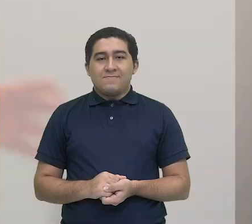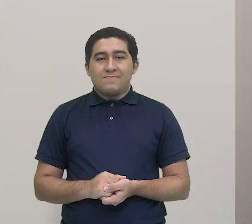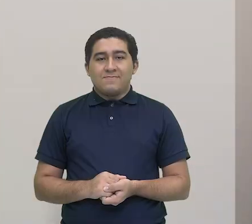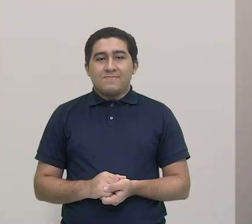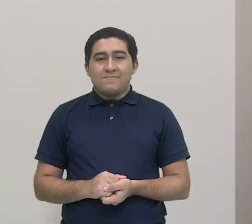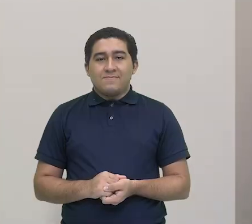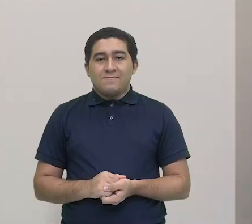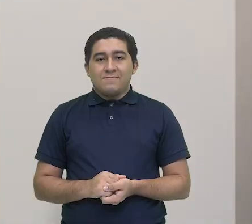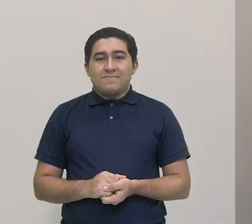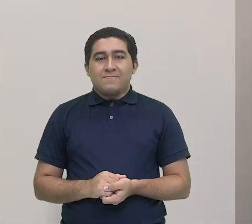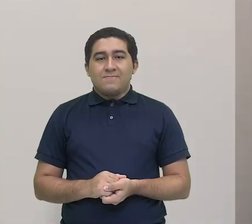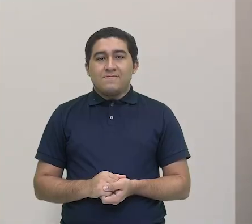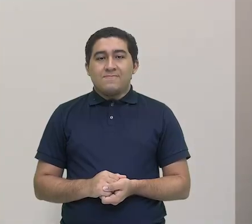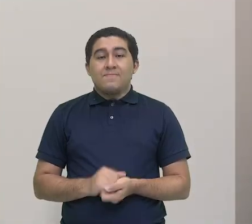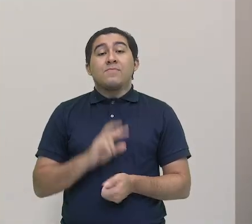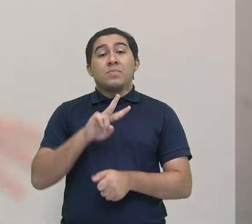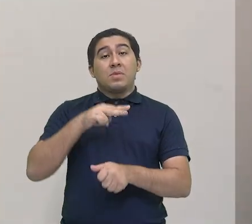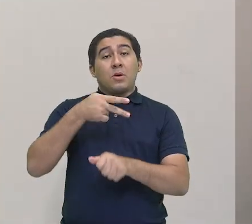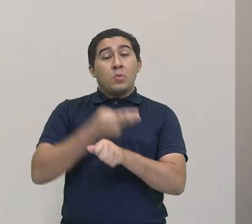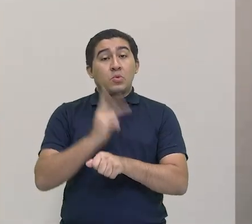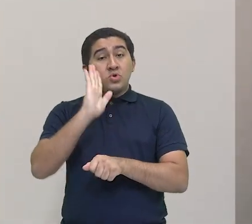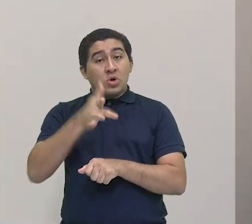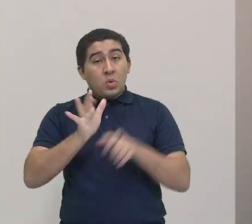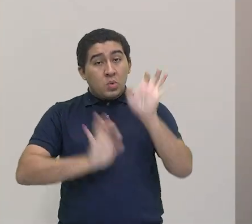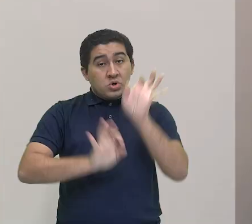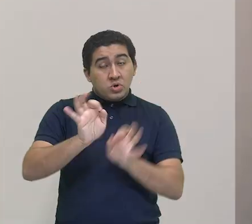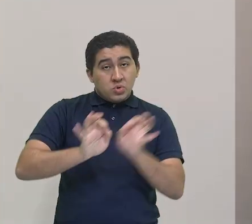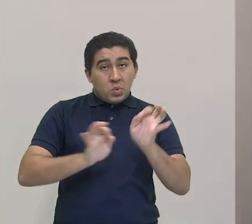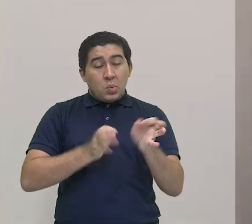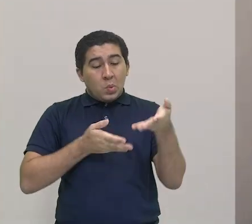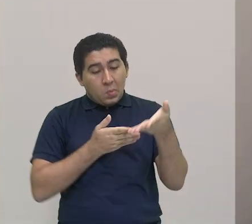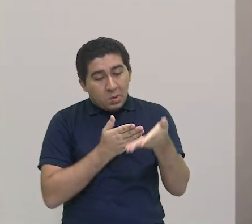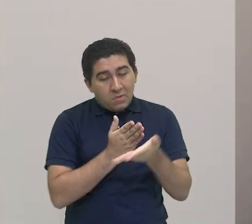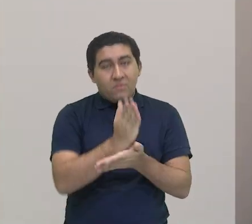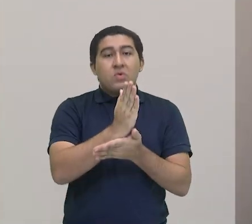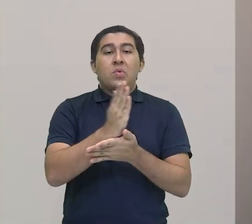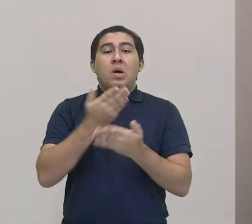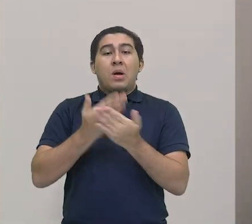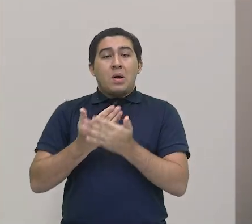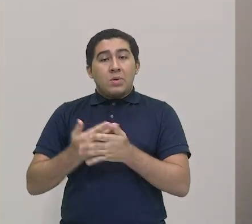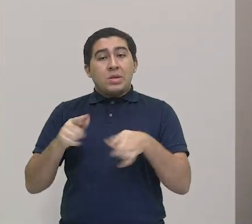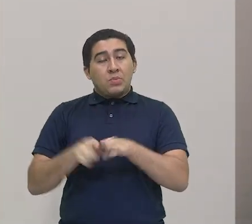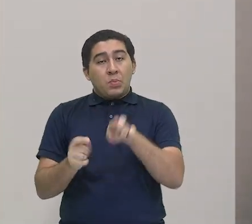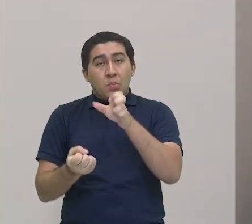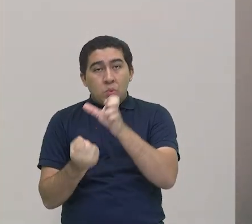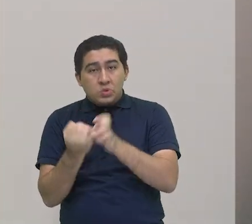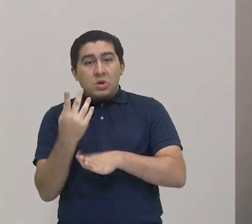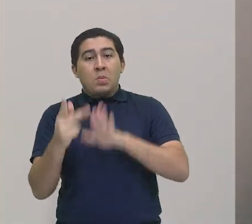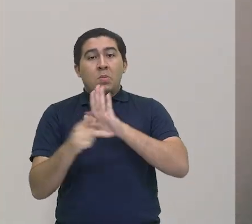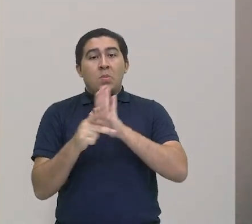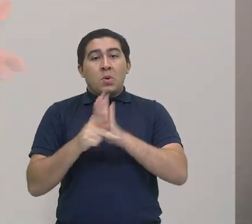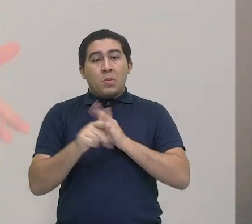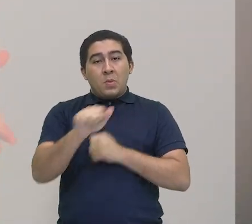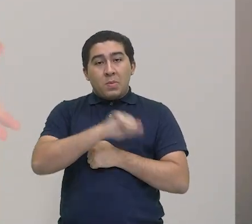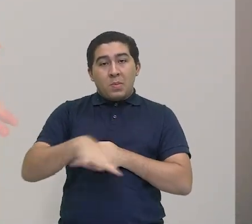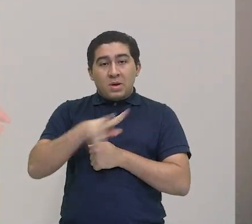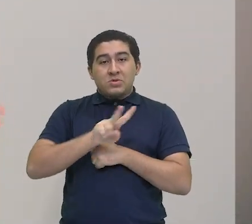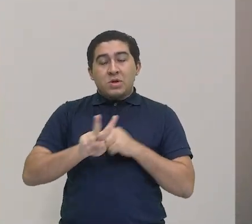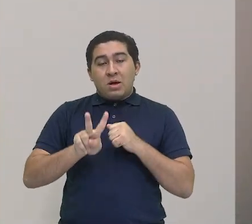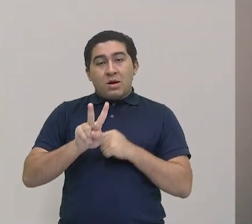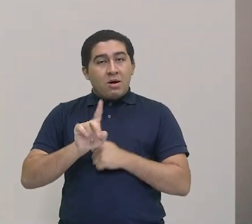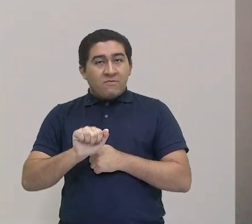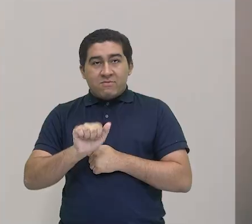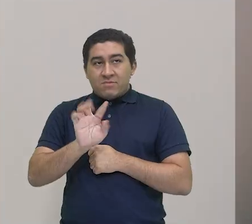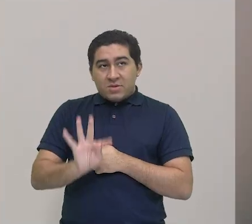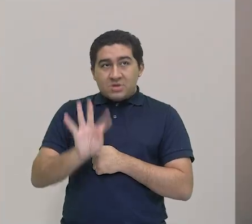Então, após as etapas de planejamento, validação da assessoria pedagógica, produção por parte da VAT, chegou o momento do